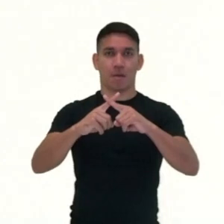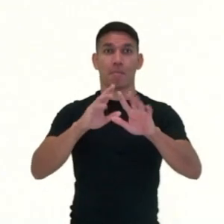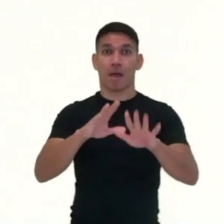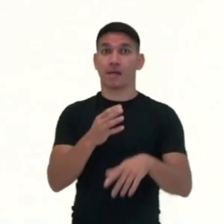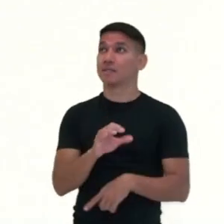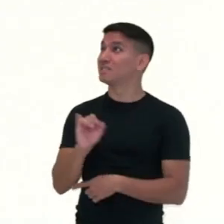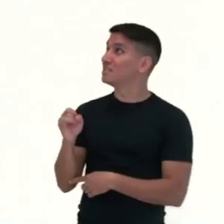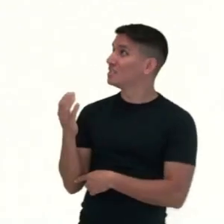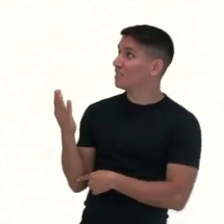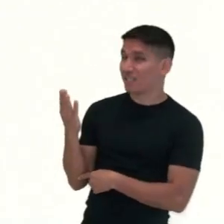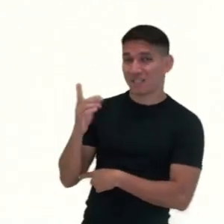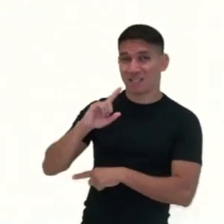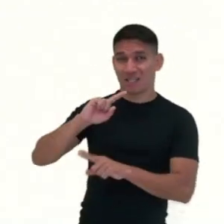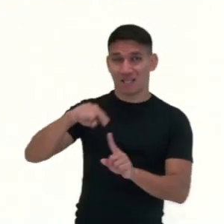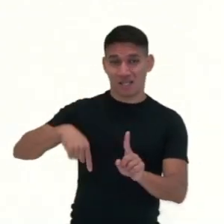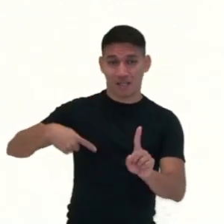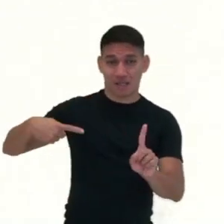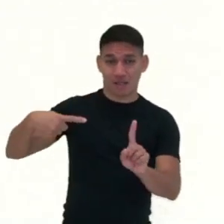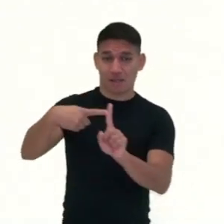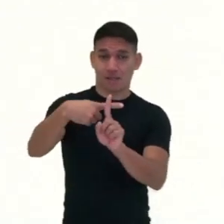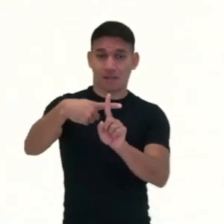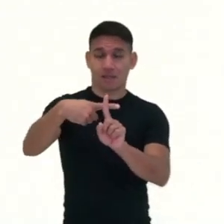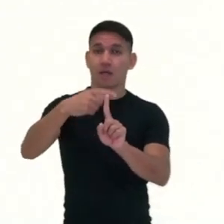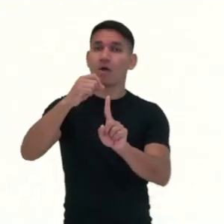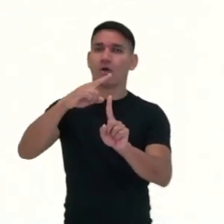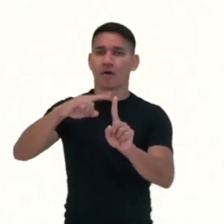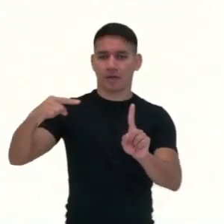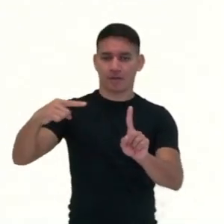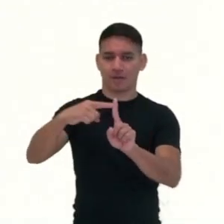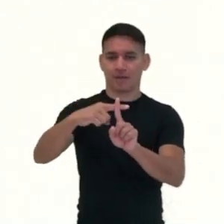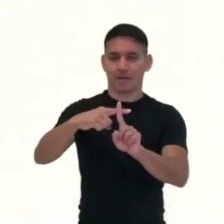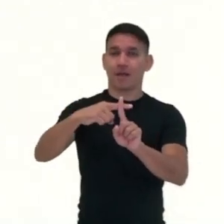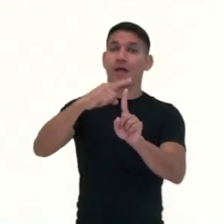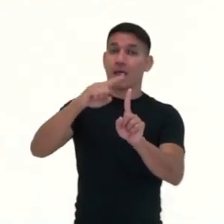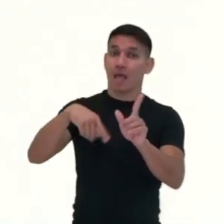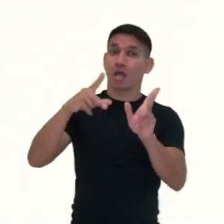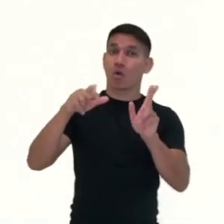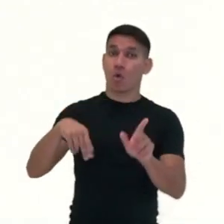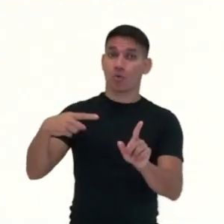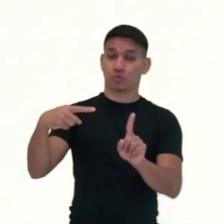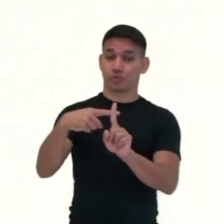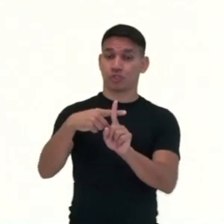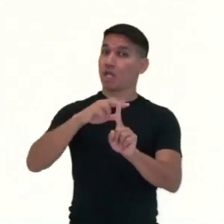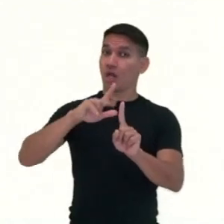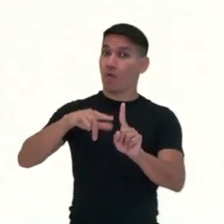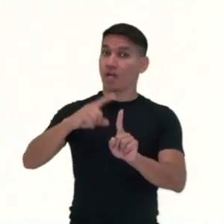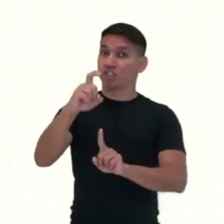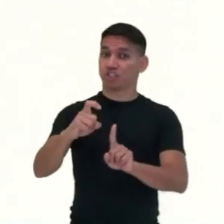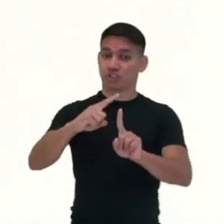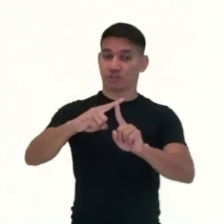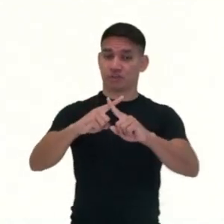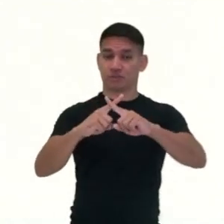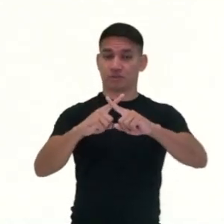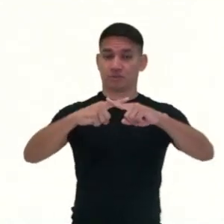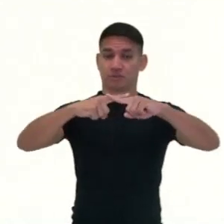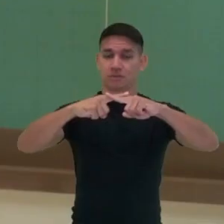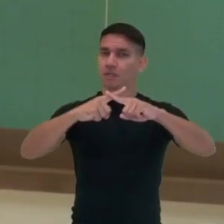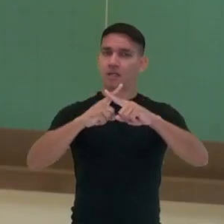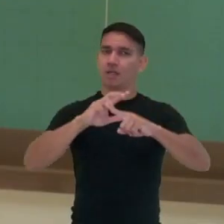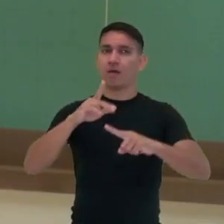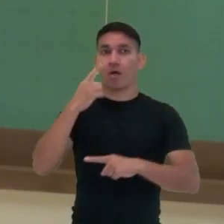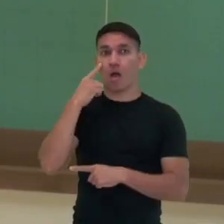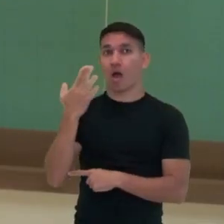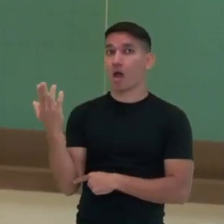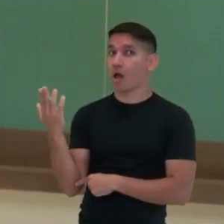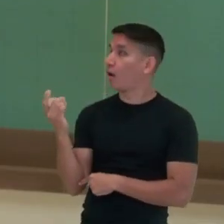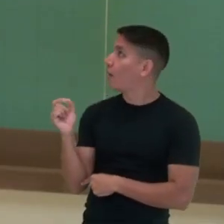perpendiculares, elas formam exatamente como eu falei, uma cruzinha, não é um xizinho. Ou seja, essa reta N e essa reta